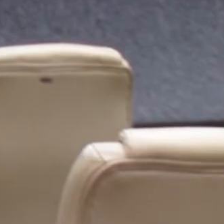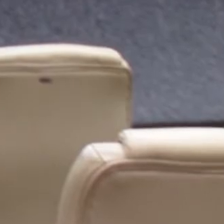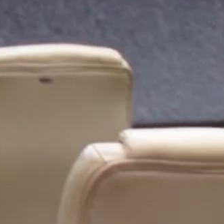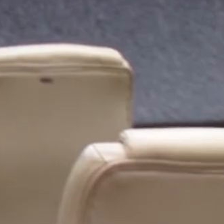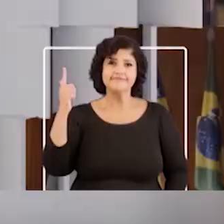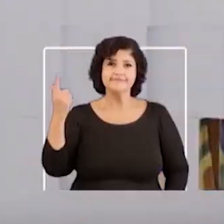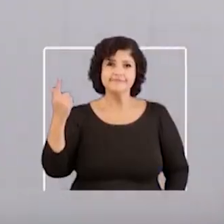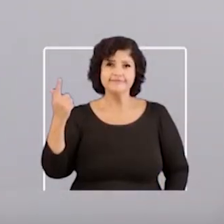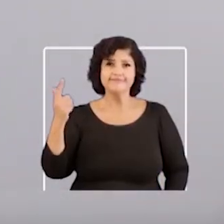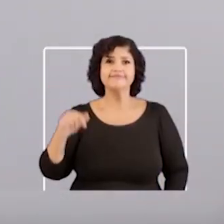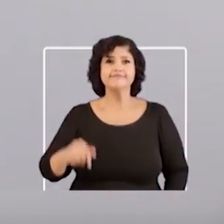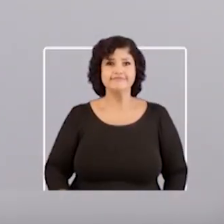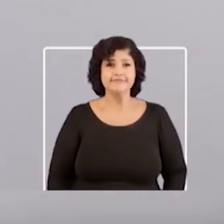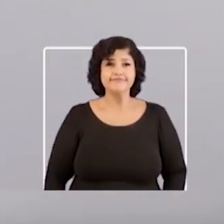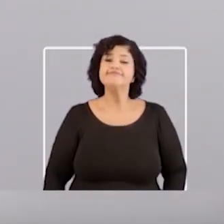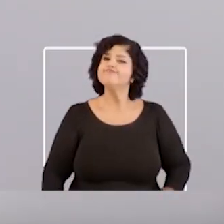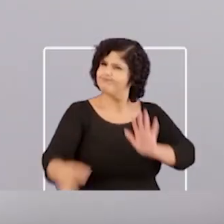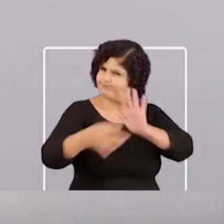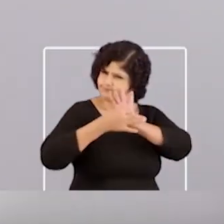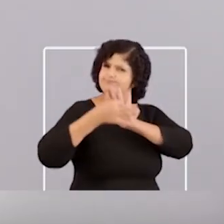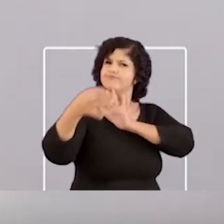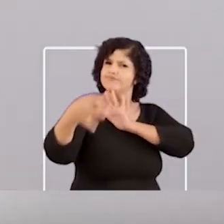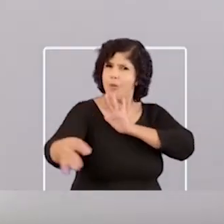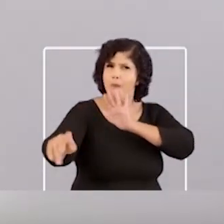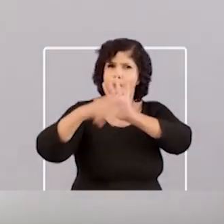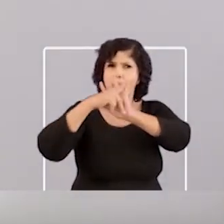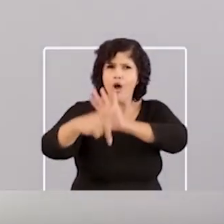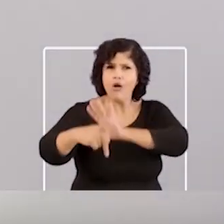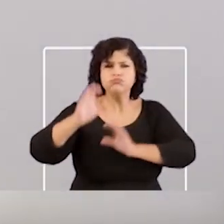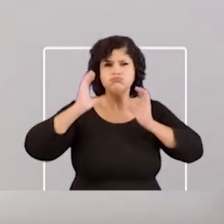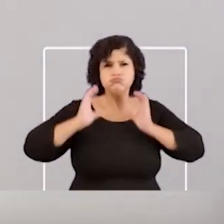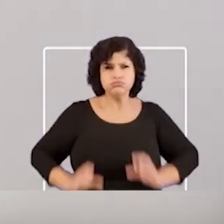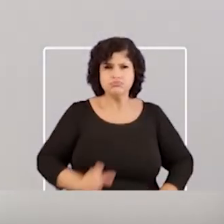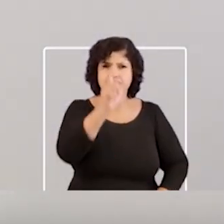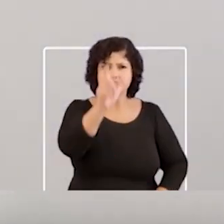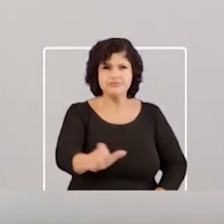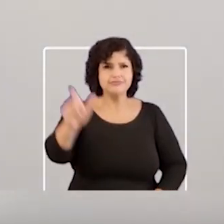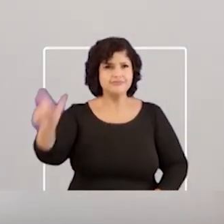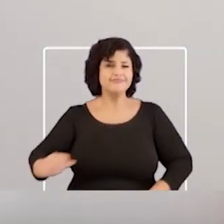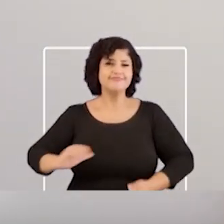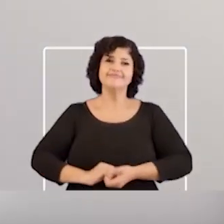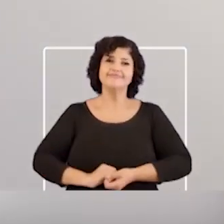mercado de trabalho. Câmara Municipal de Goiânia, a voz que vem do cidadão.